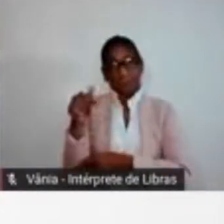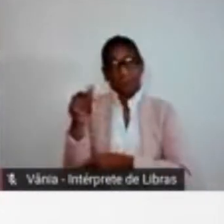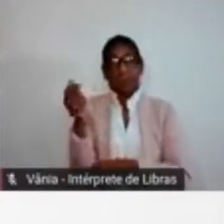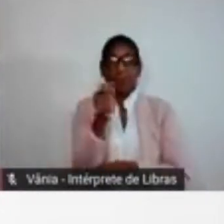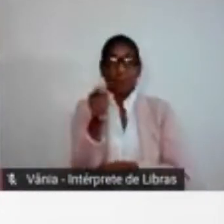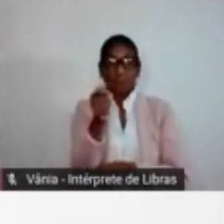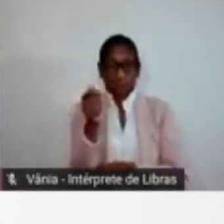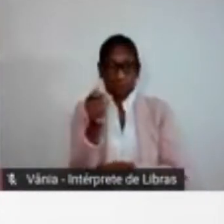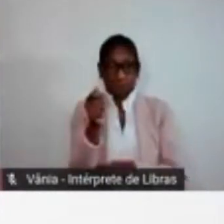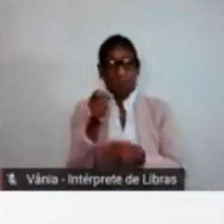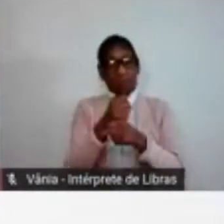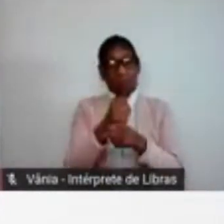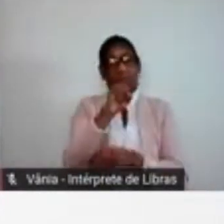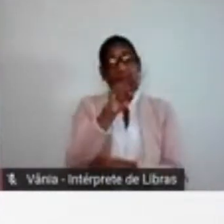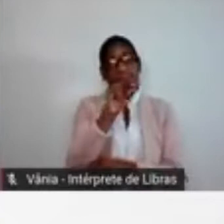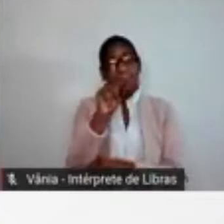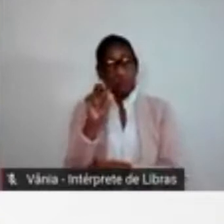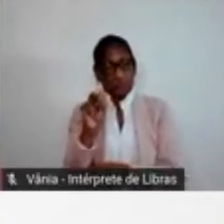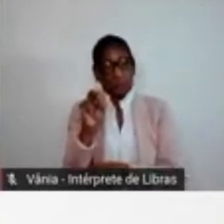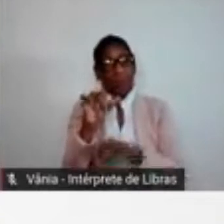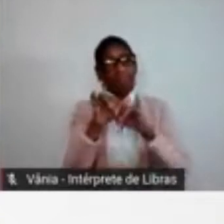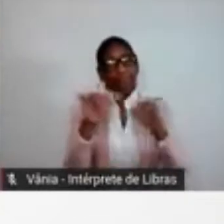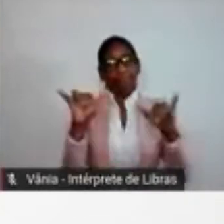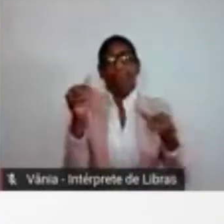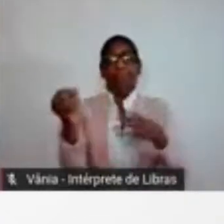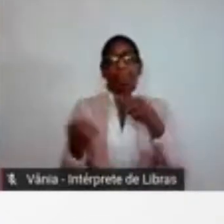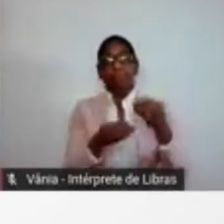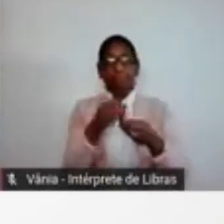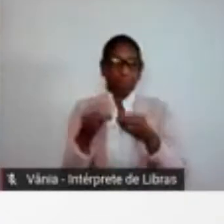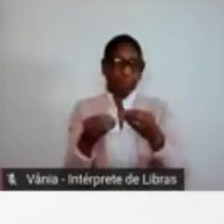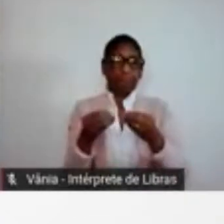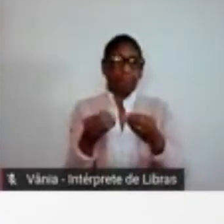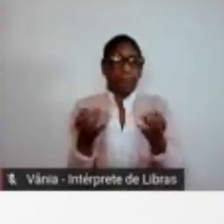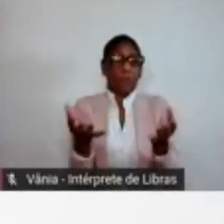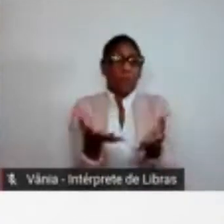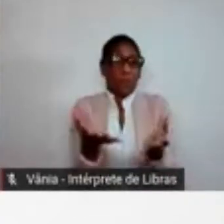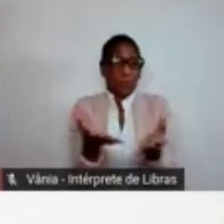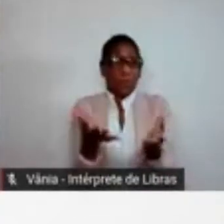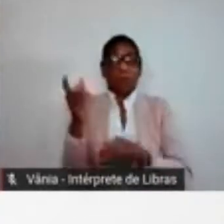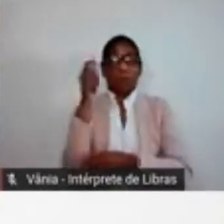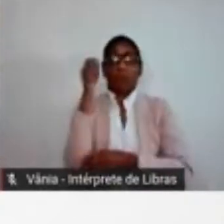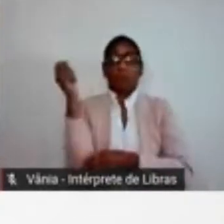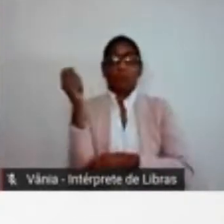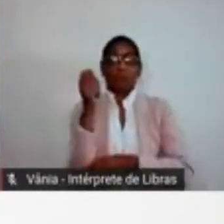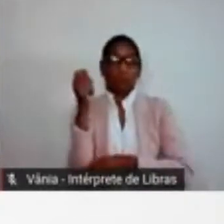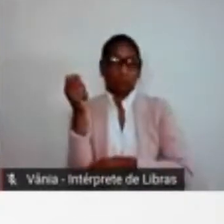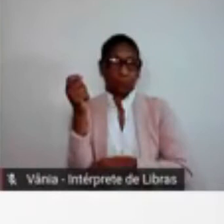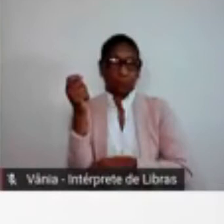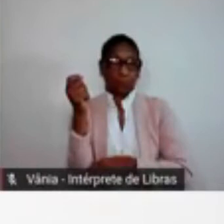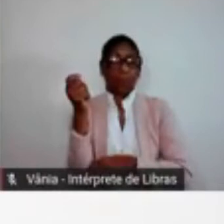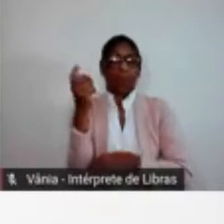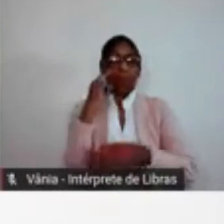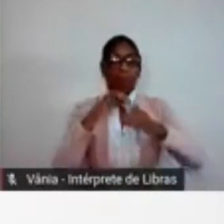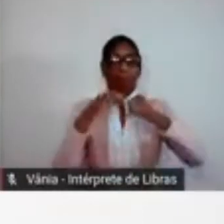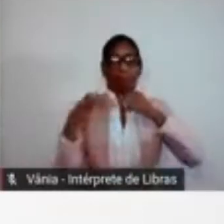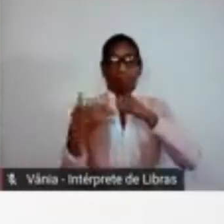de 2020, atualizando a todos sobre a situação do estado do Rio Grande do Sul no que diz respeito ao